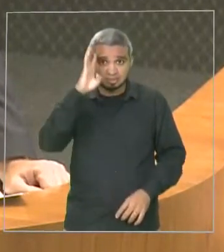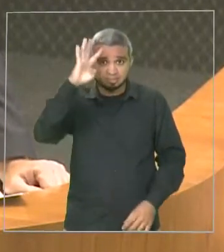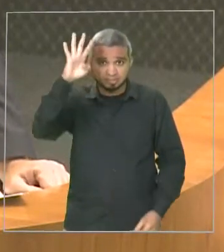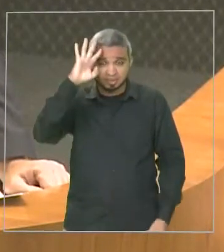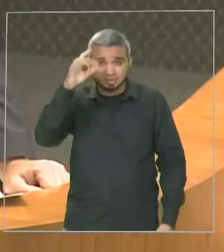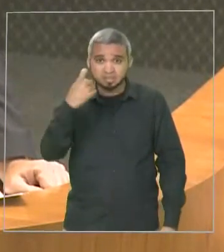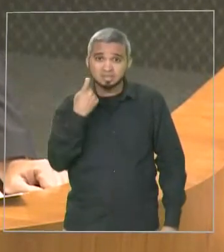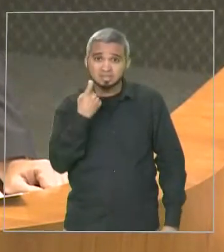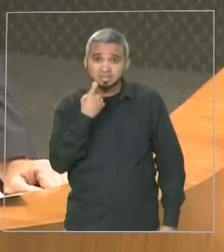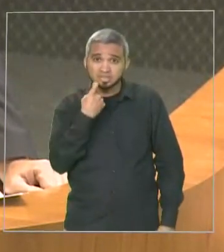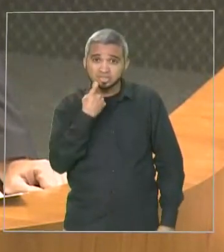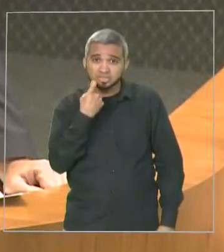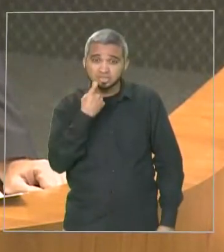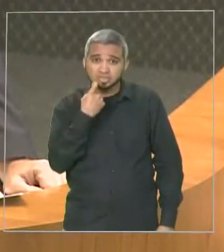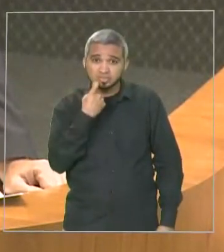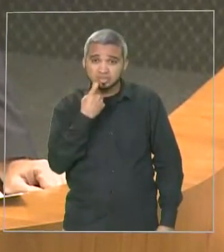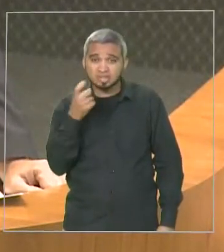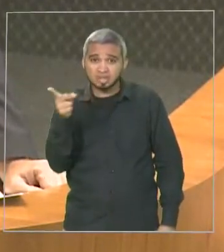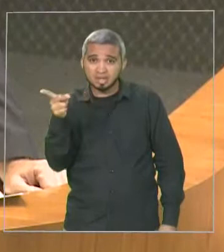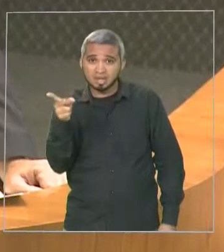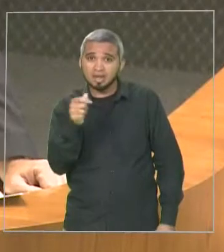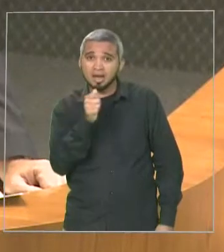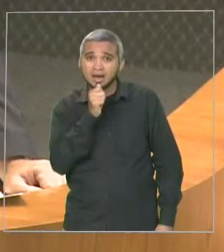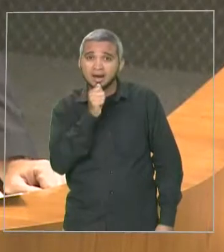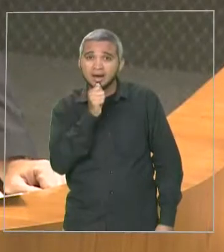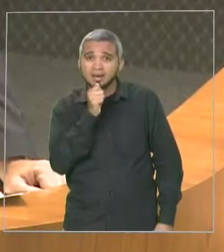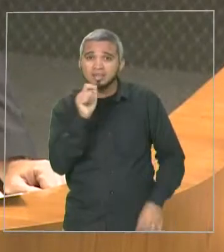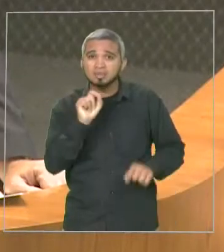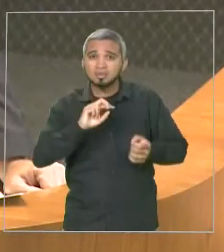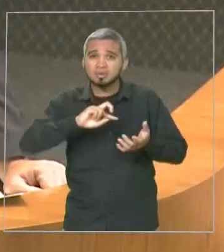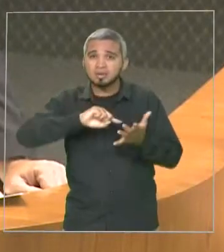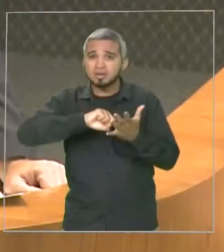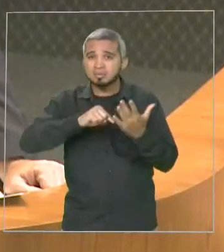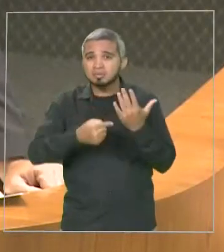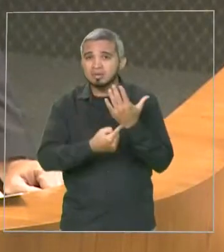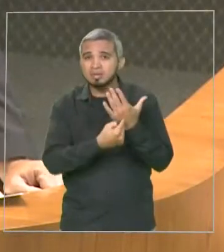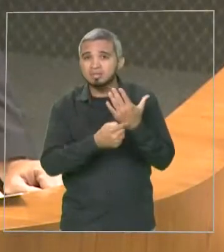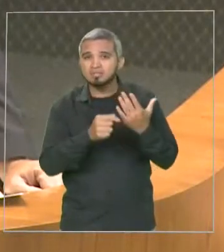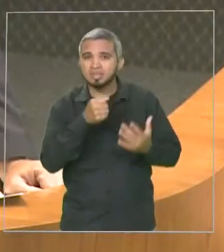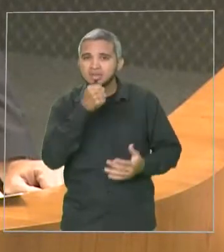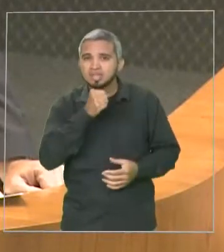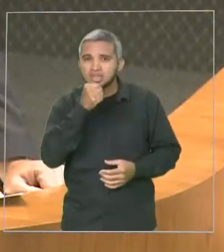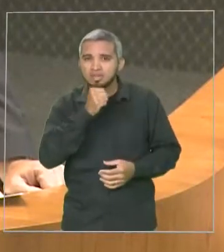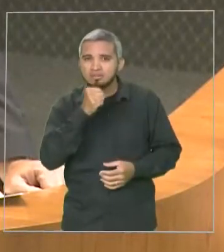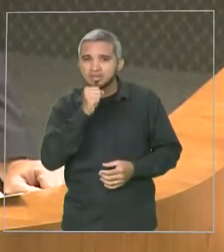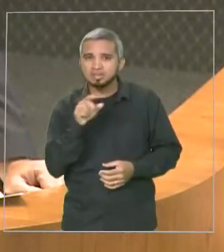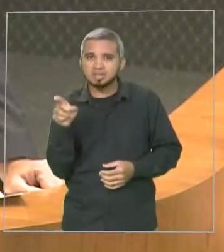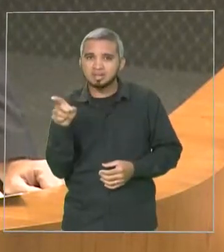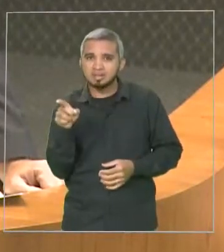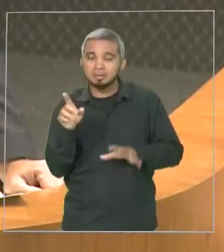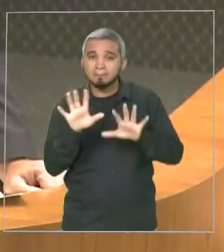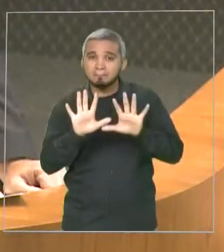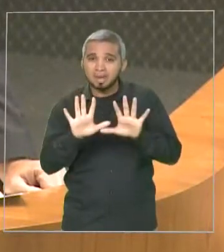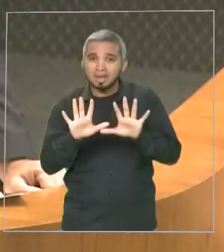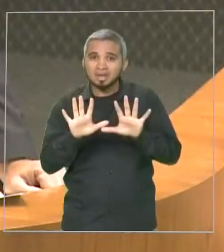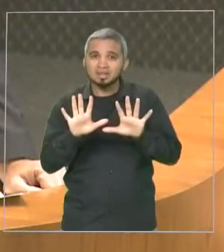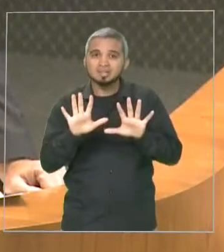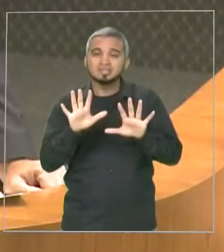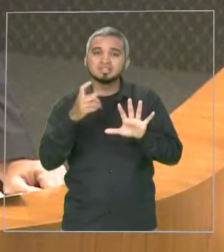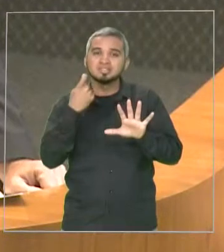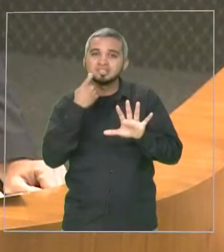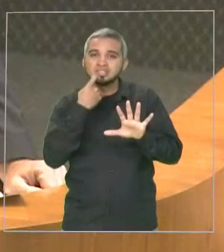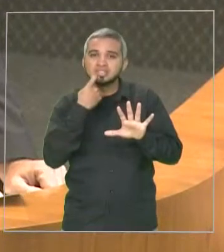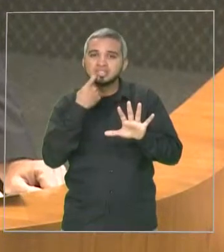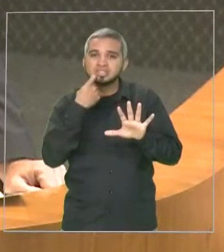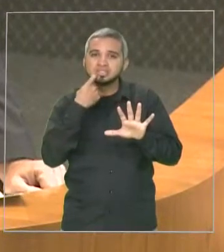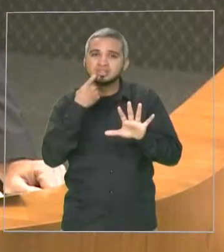talvez o sorvete dele ainda tivesse bom. Mas como passou e a verdade foi posta, o